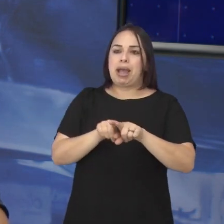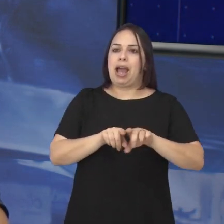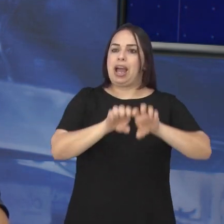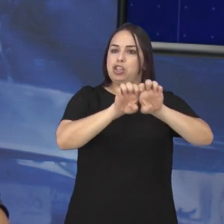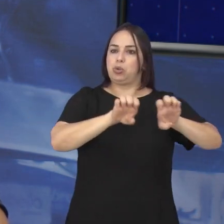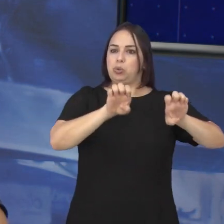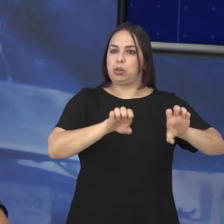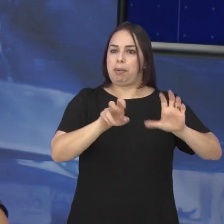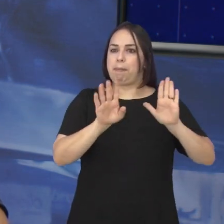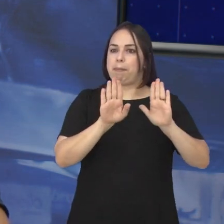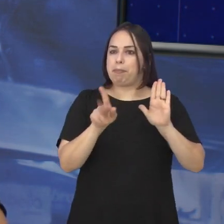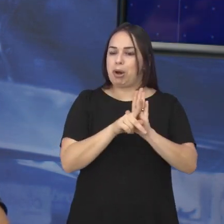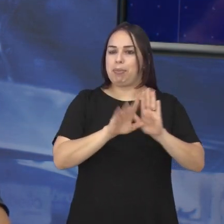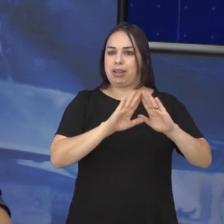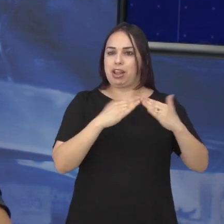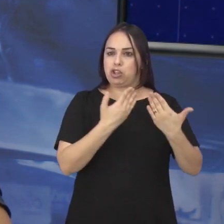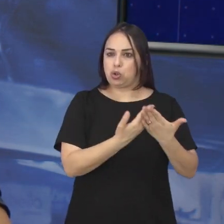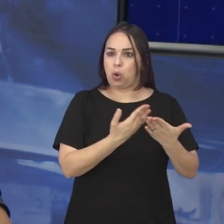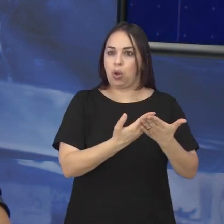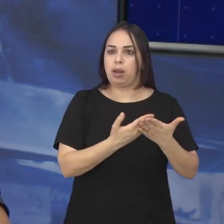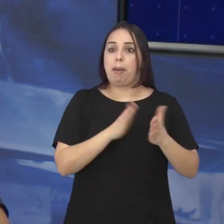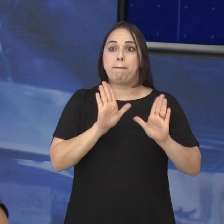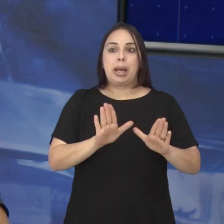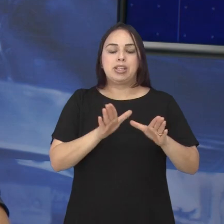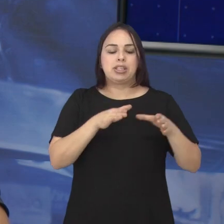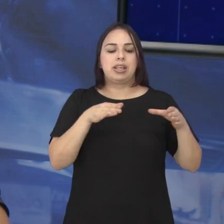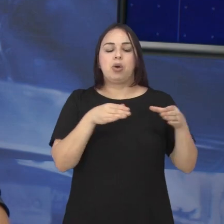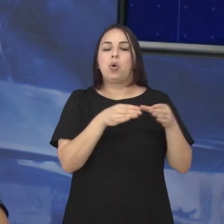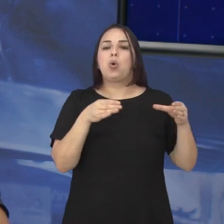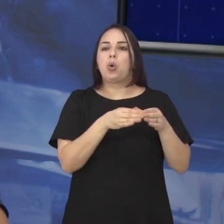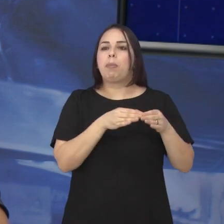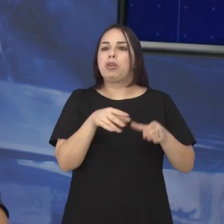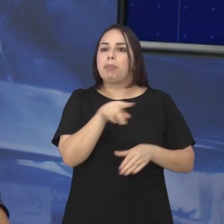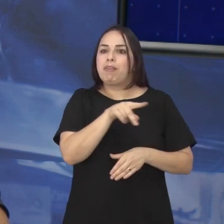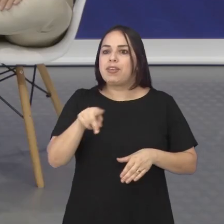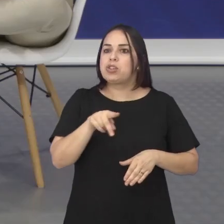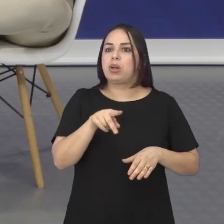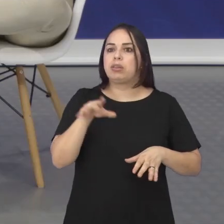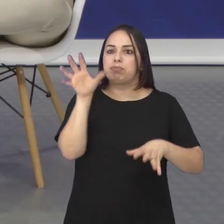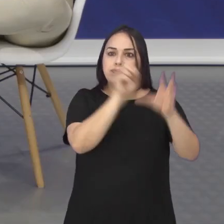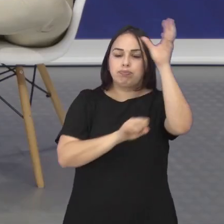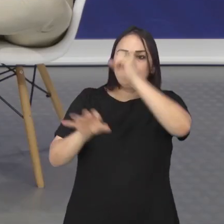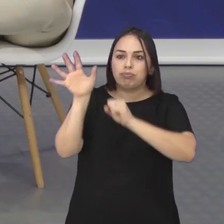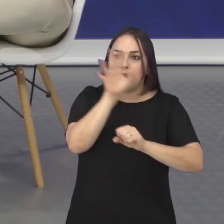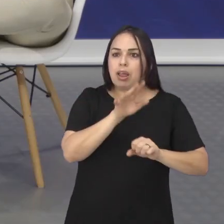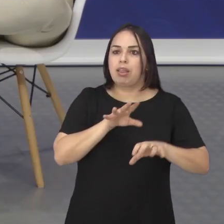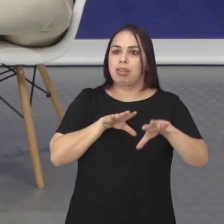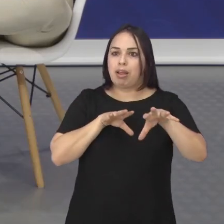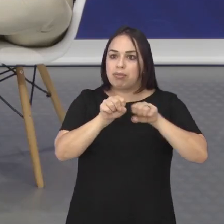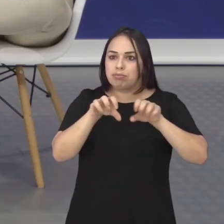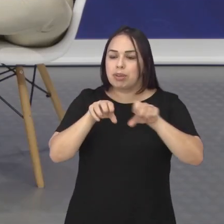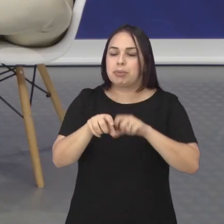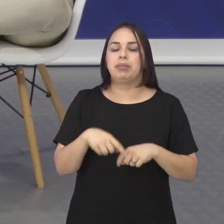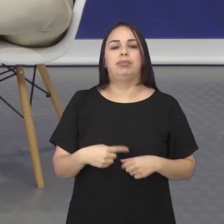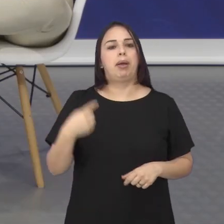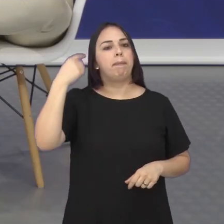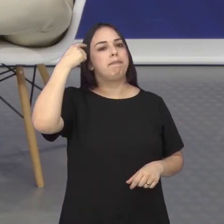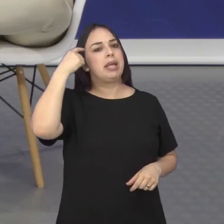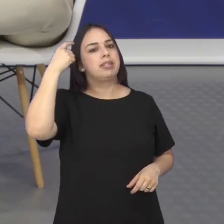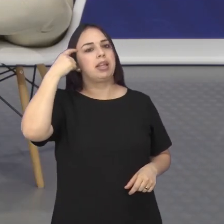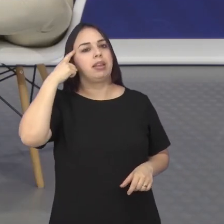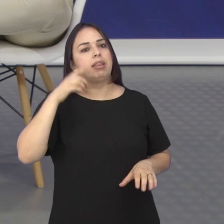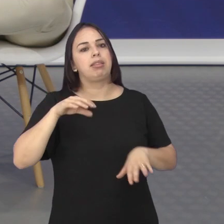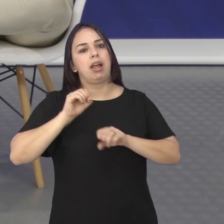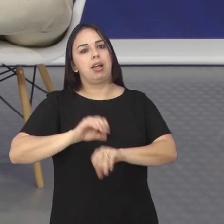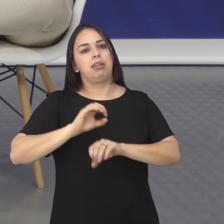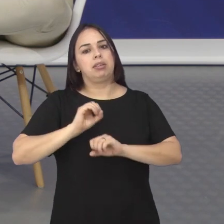a infraestrutura da escola, o processo de formação docente foi fundamental. Legal. E eu acho que quando a gente